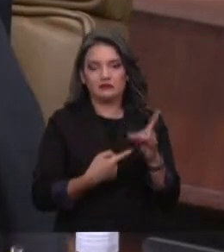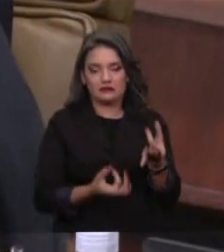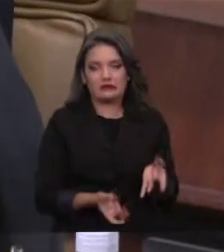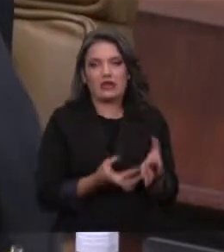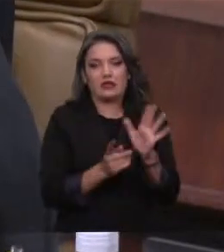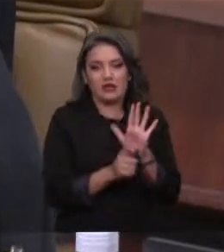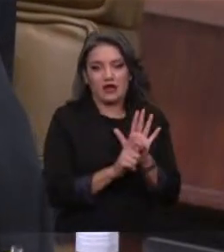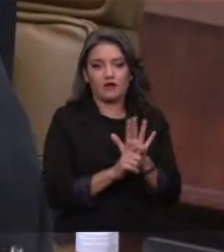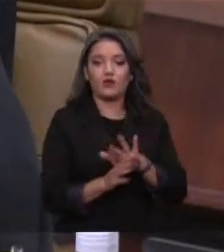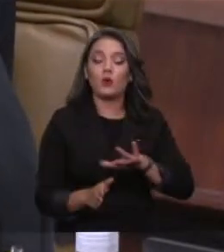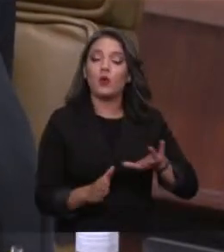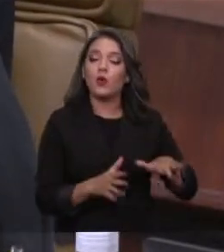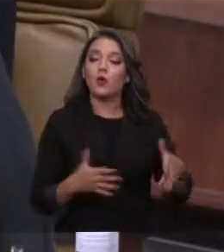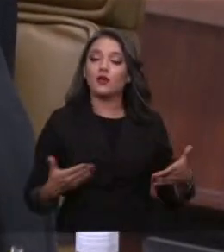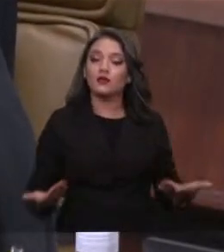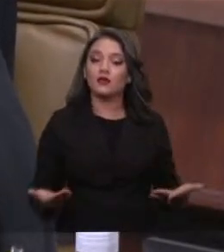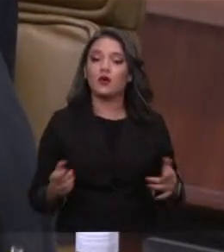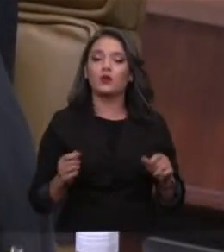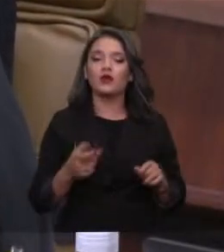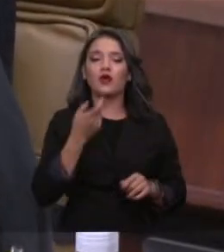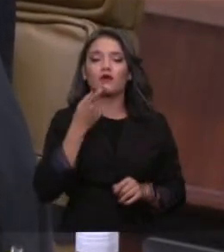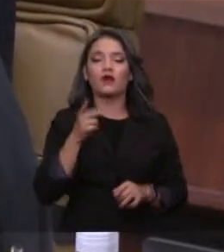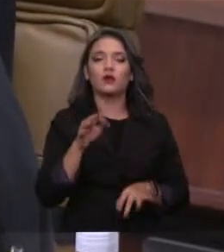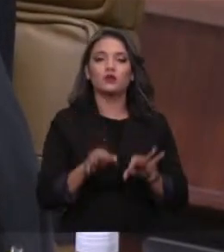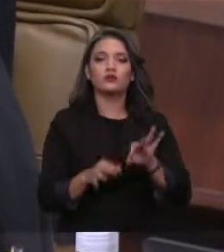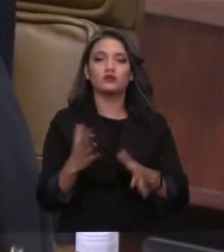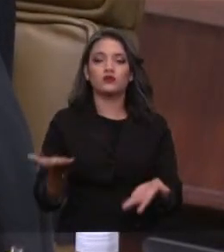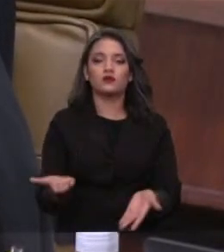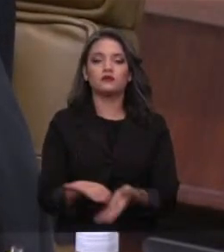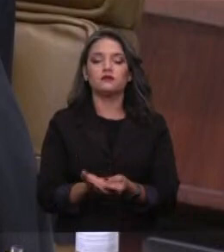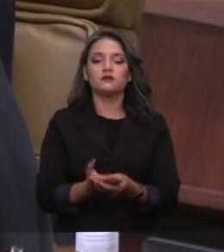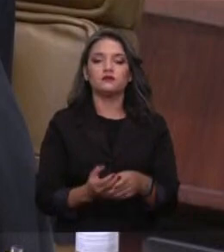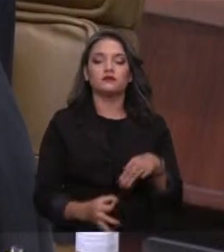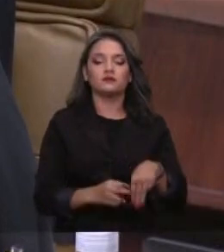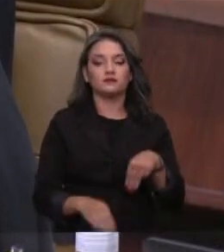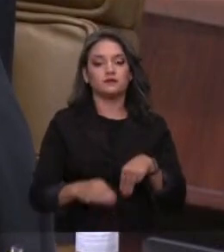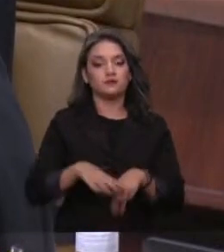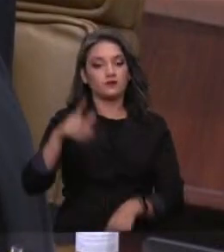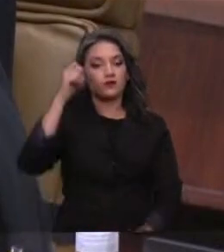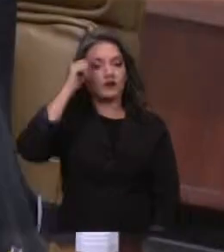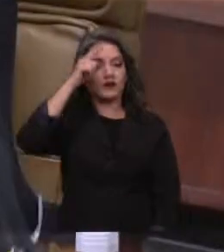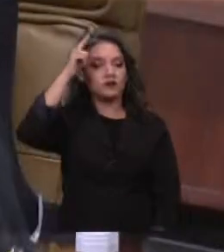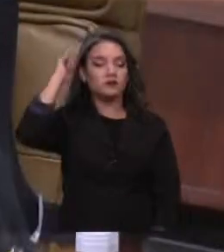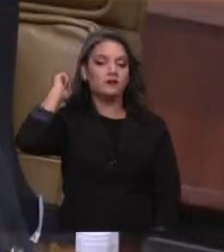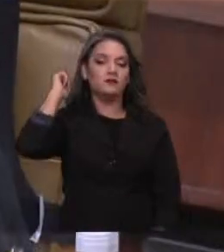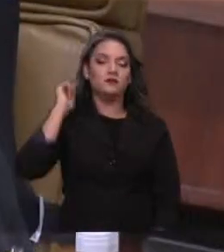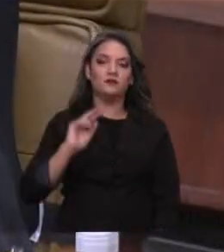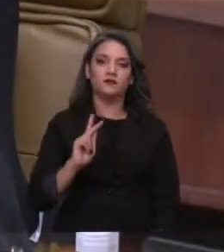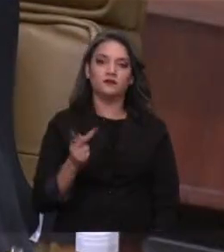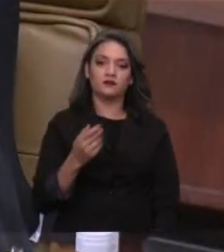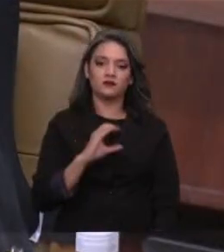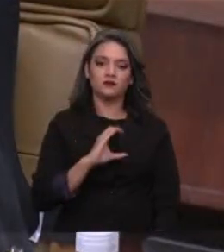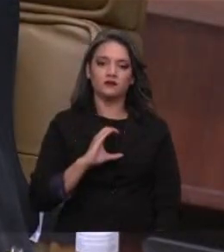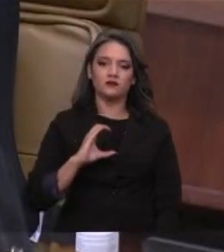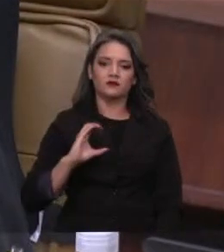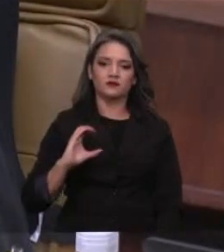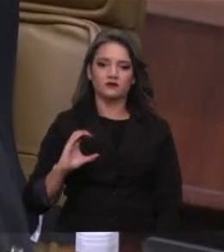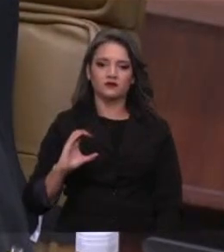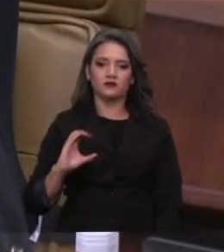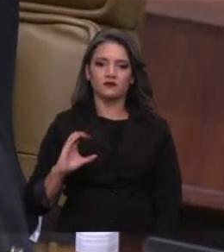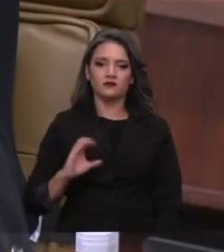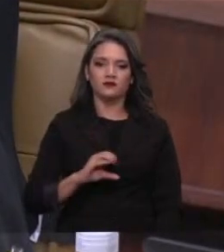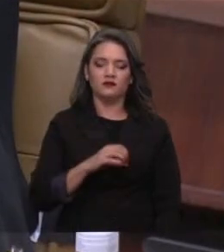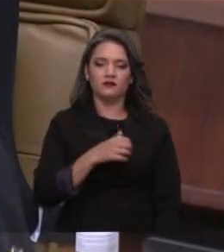sentido, julgado do eminente ministro Alexandre de Moraes, no habeas corpus